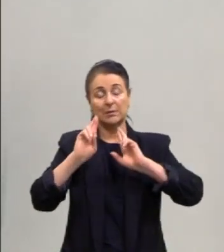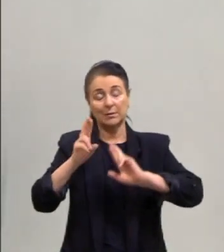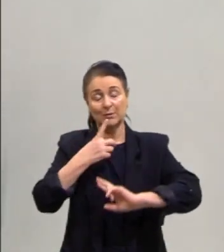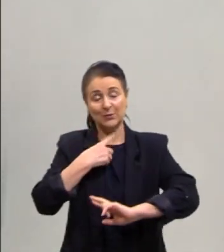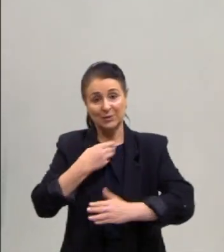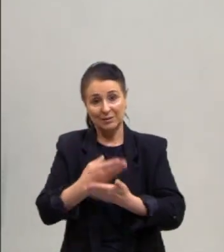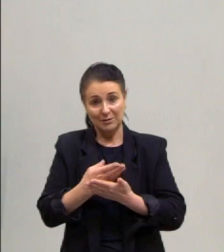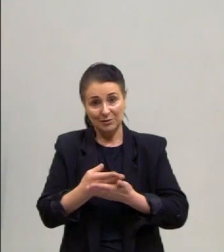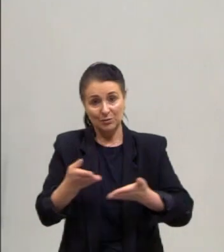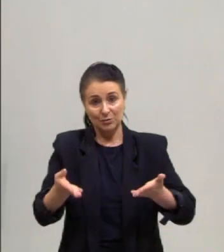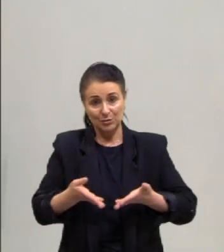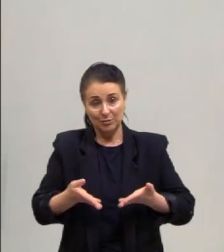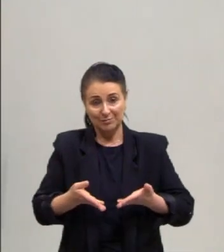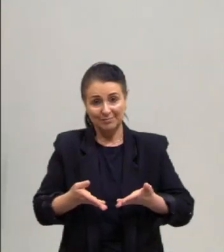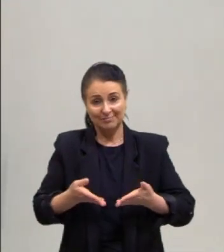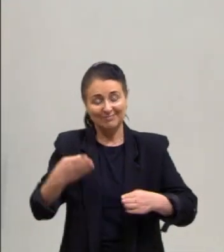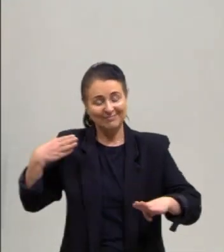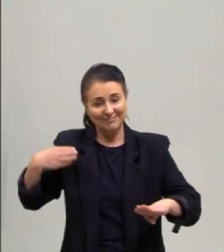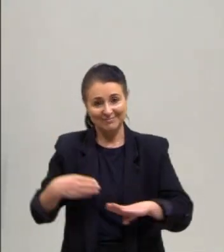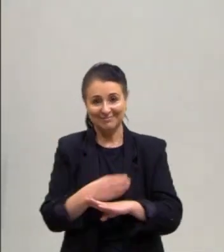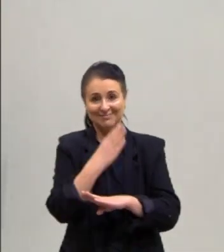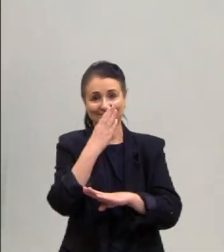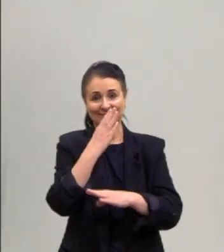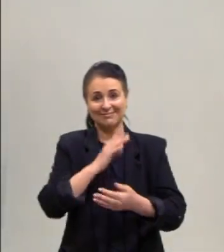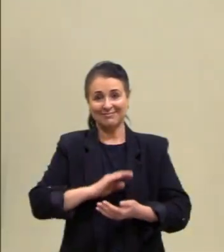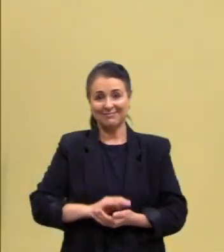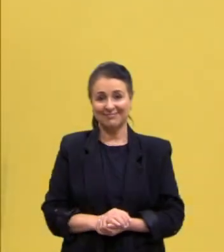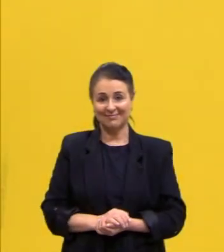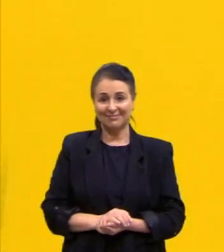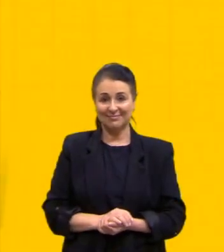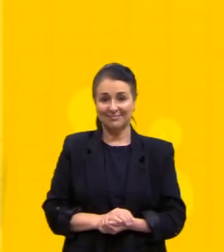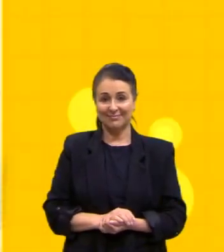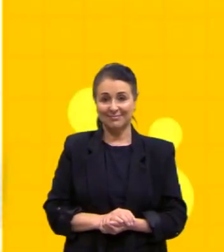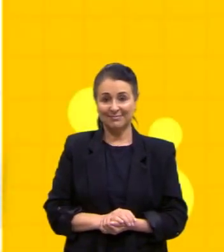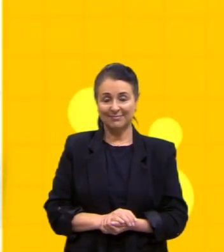gostado da aula de hoje e partiu passar